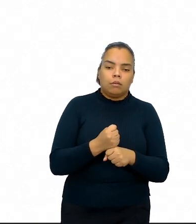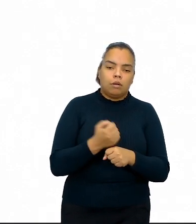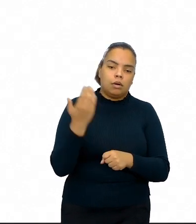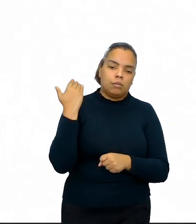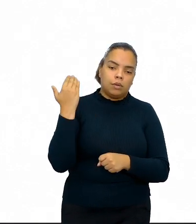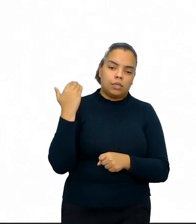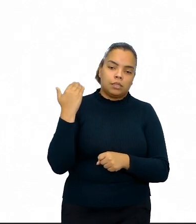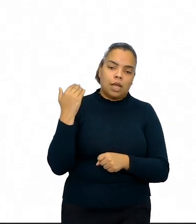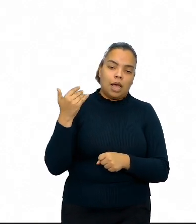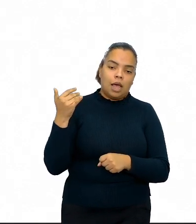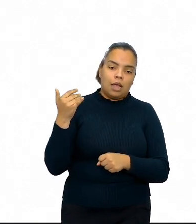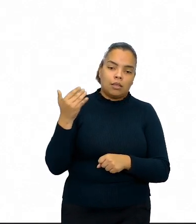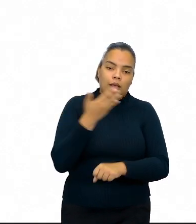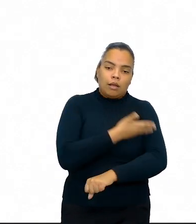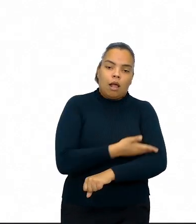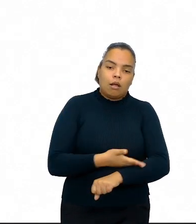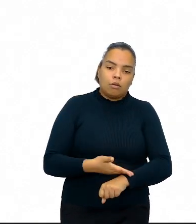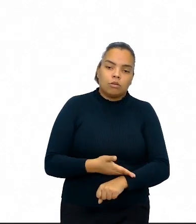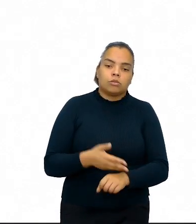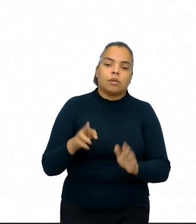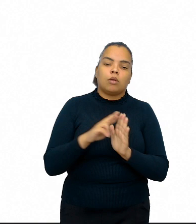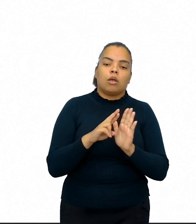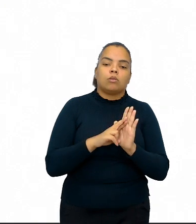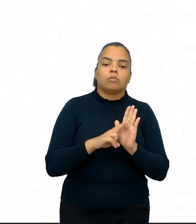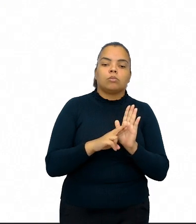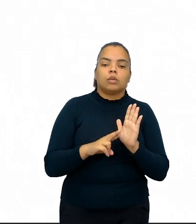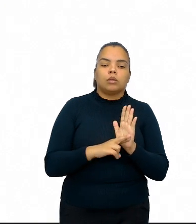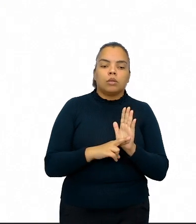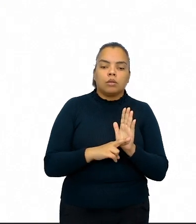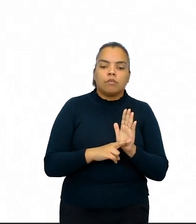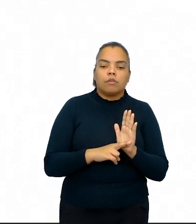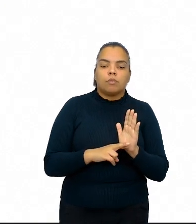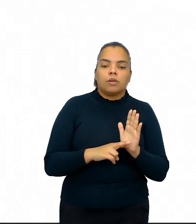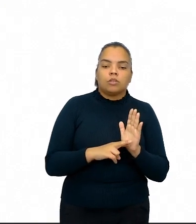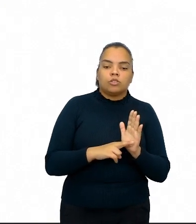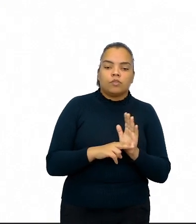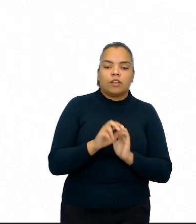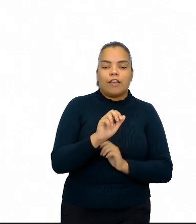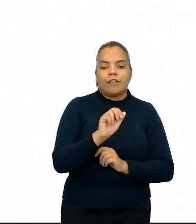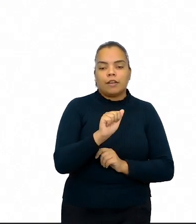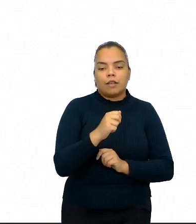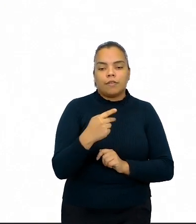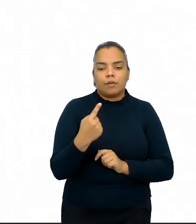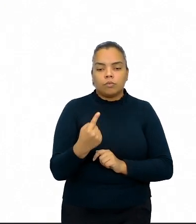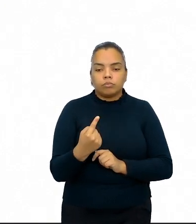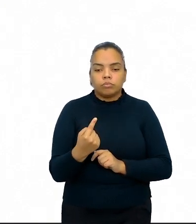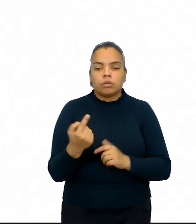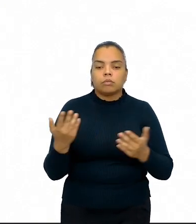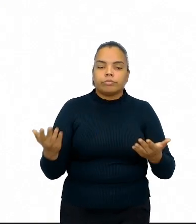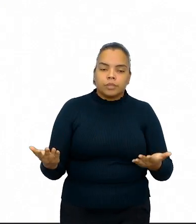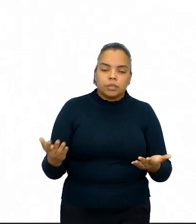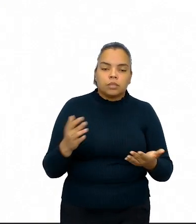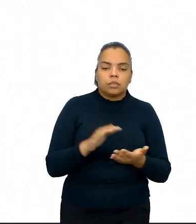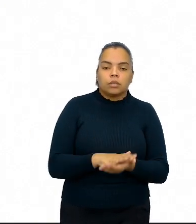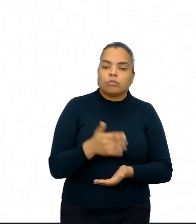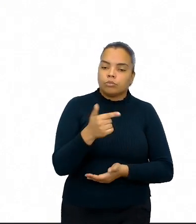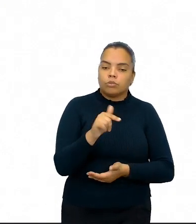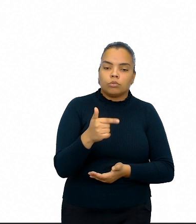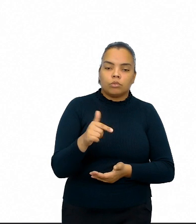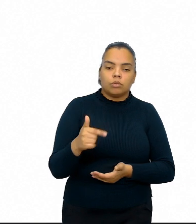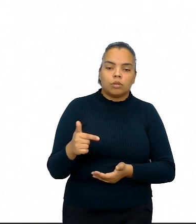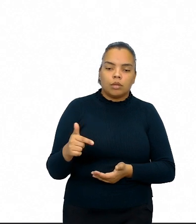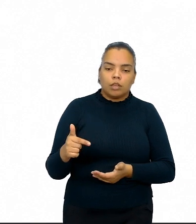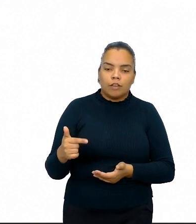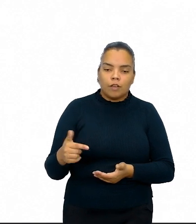estávamos acostumados que o roteiro formativo ele ficava armazenado em um drive único, então nós mantivemos, cometemos o equívoco de